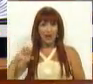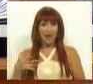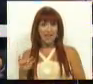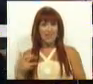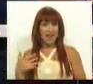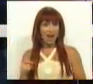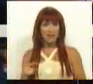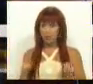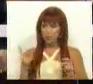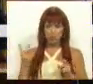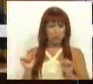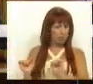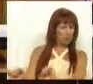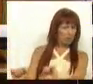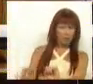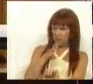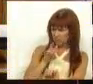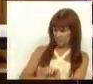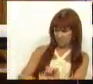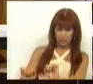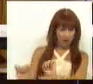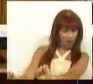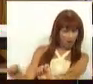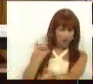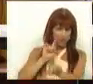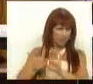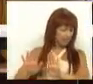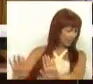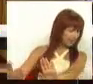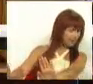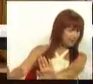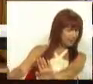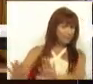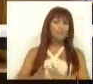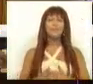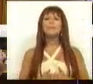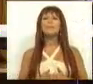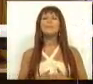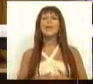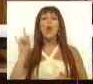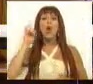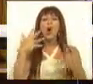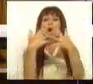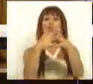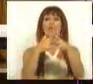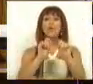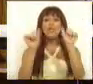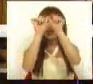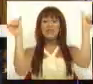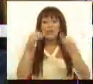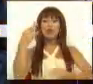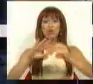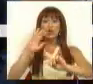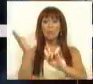seguramente repudiariam a sua intervenção, Sra. Deputada. Quanto aos valores estruturantes do nosso sistema